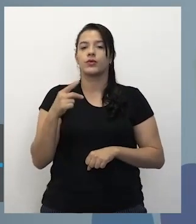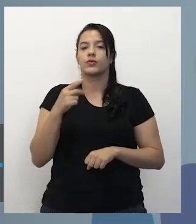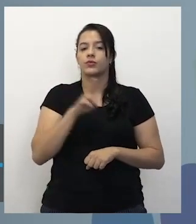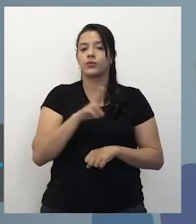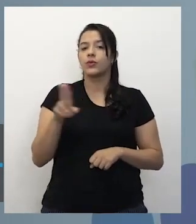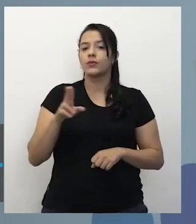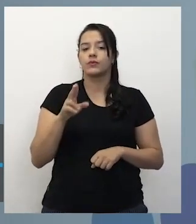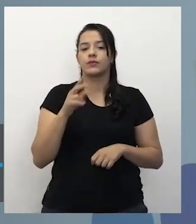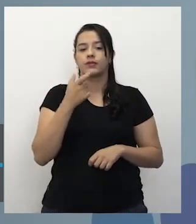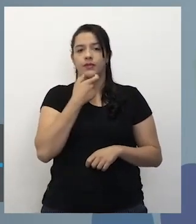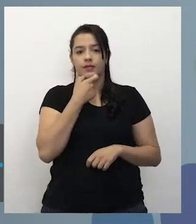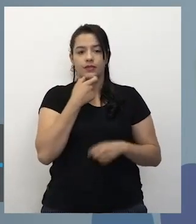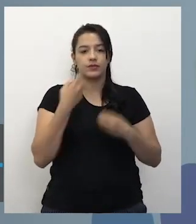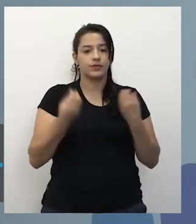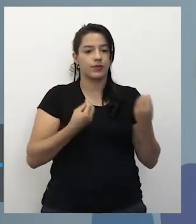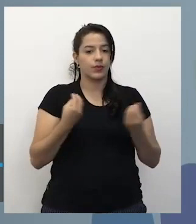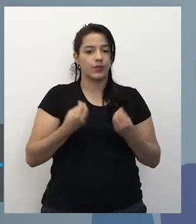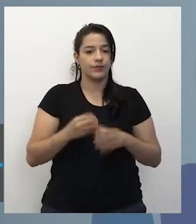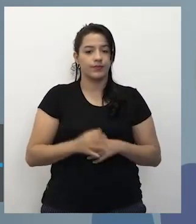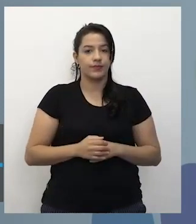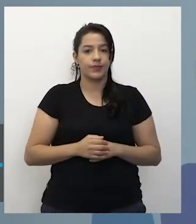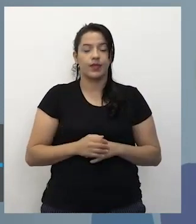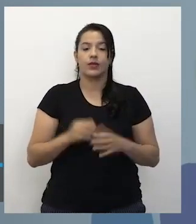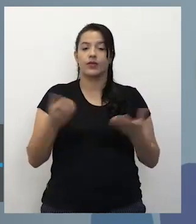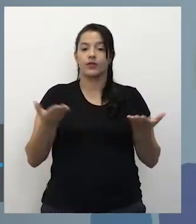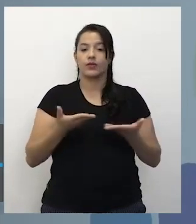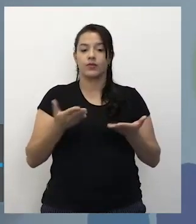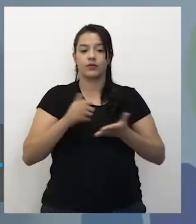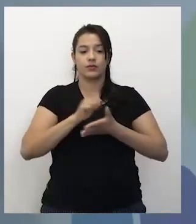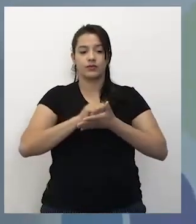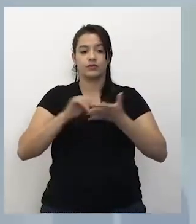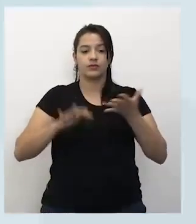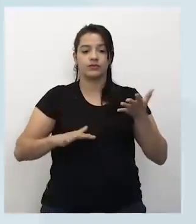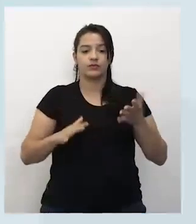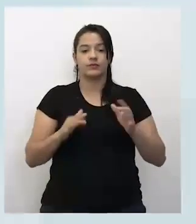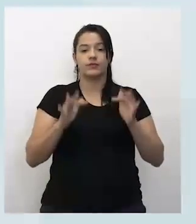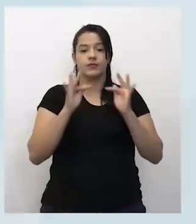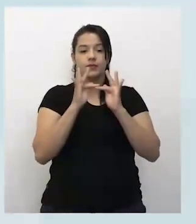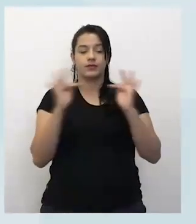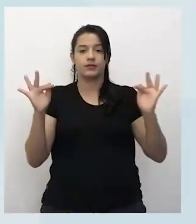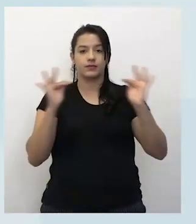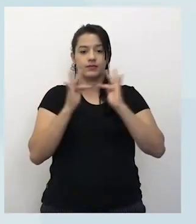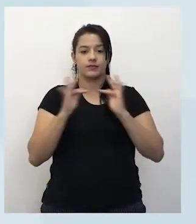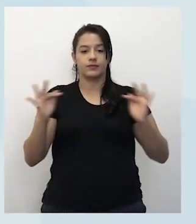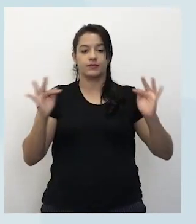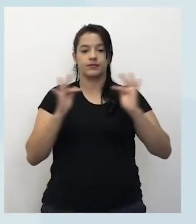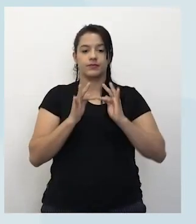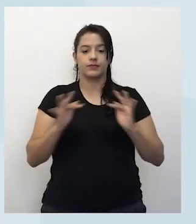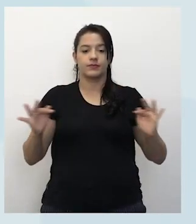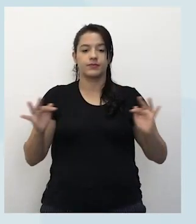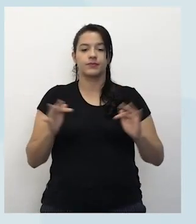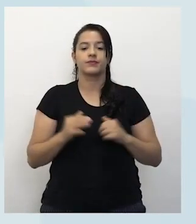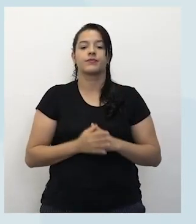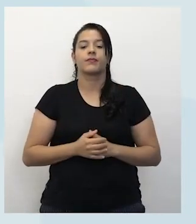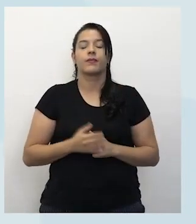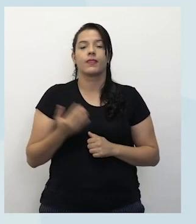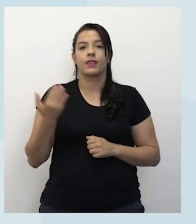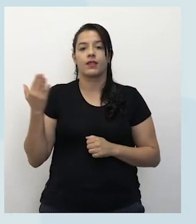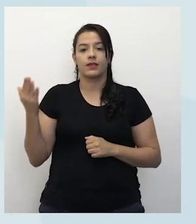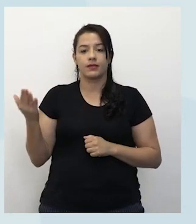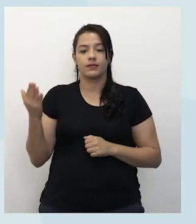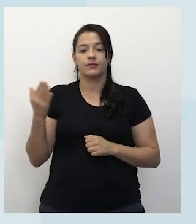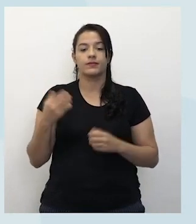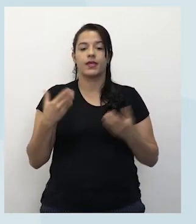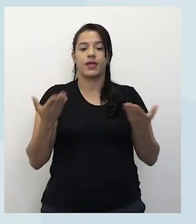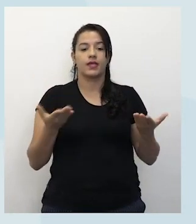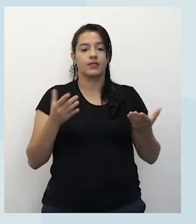tá? Agora a gente vai trabalhar um pouquinho o exercício sobre oralidade. Vai aparecer umas frases para vocês aqui na tela. Essas frases estão fora